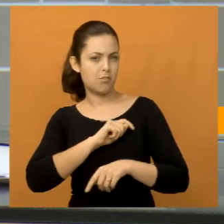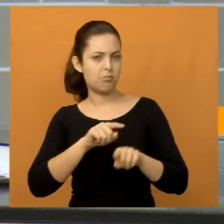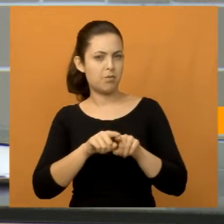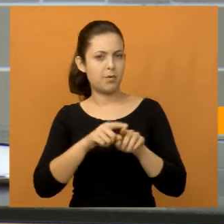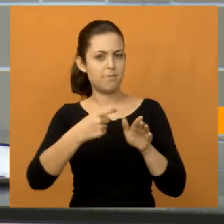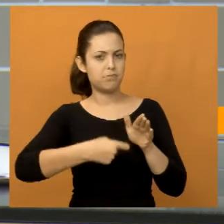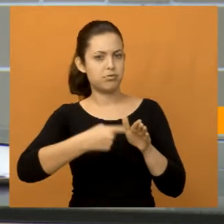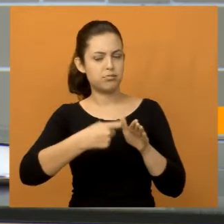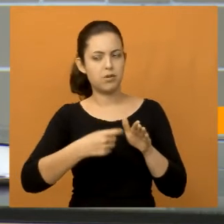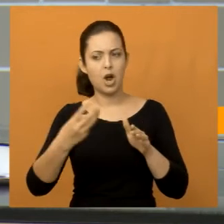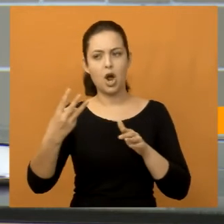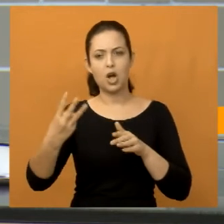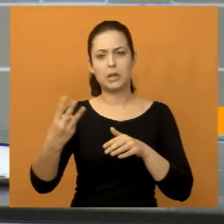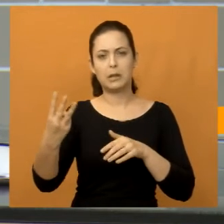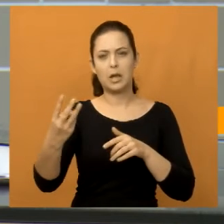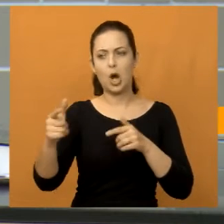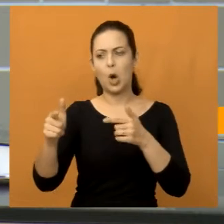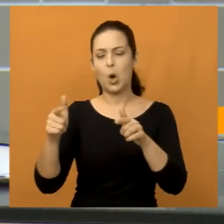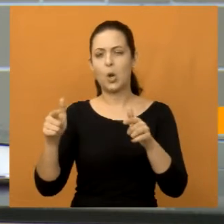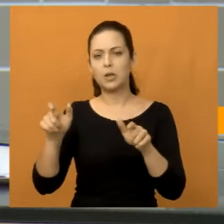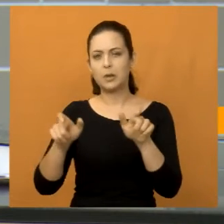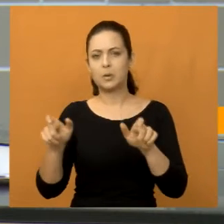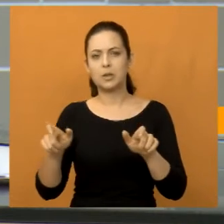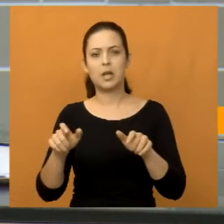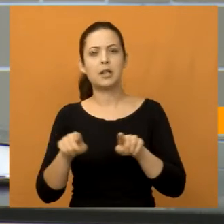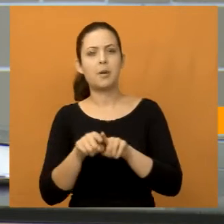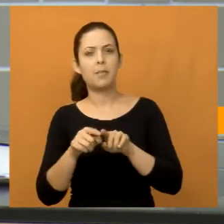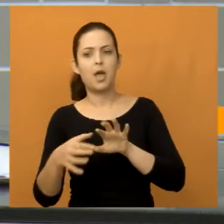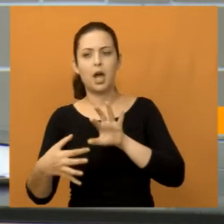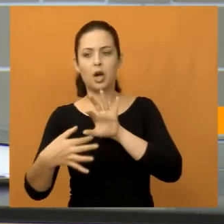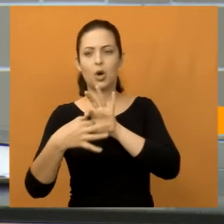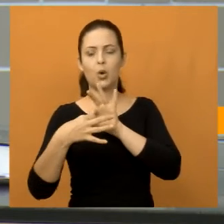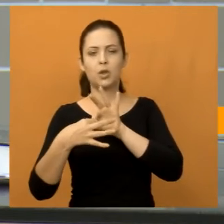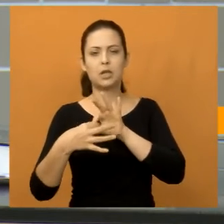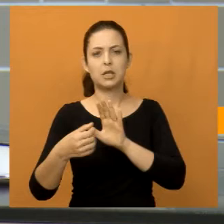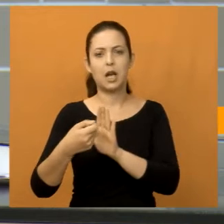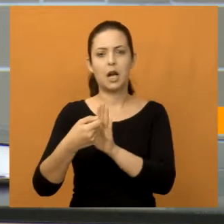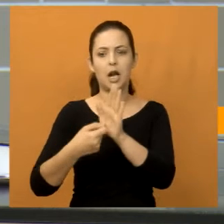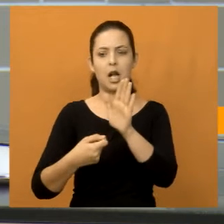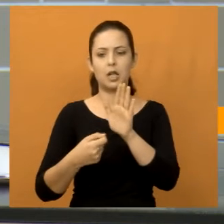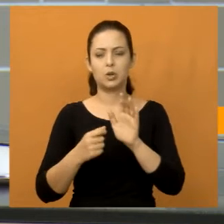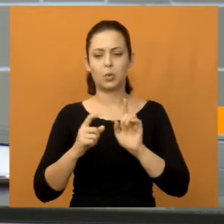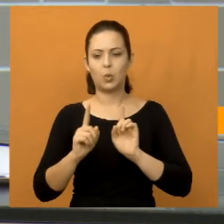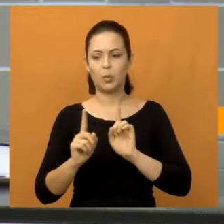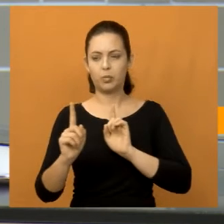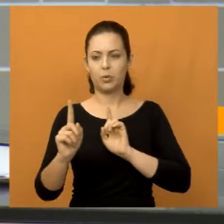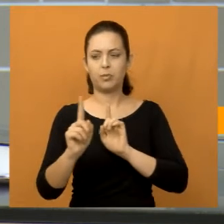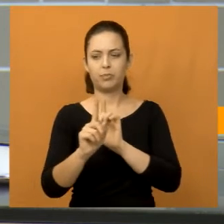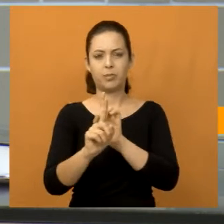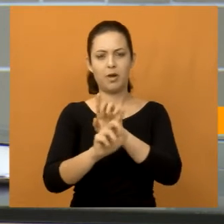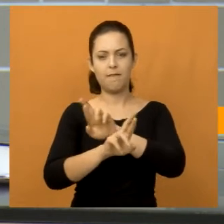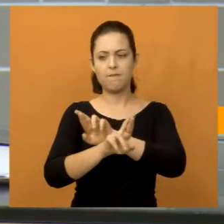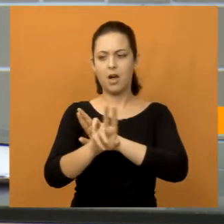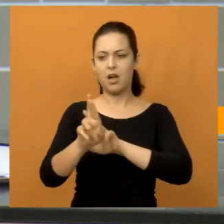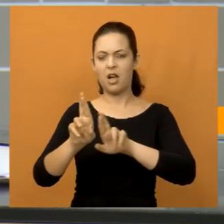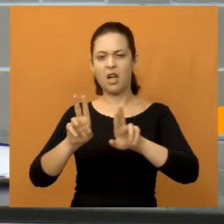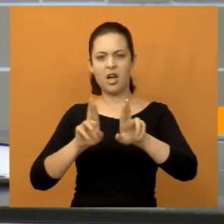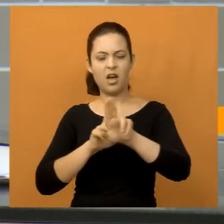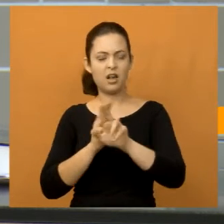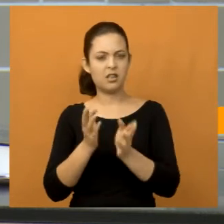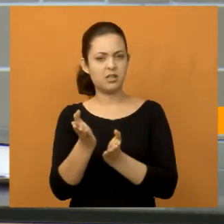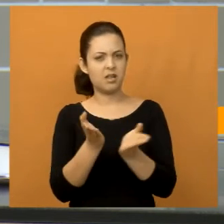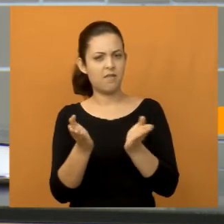do uso de terceiros, vínculo entre contratados, múltiplas contratações de serviços